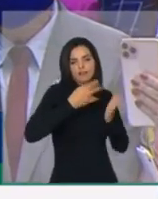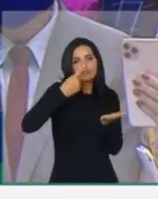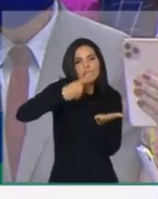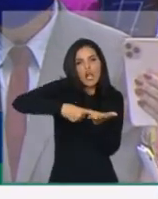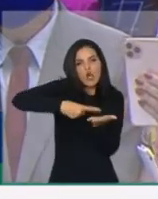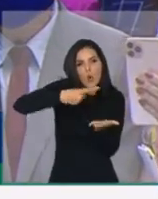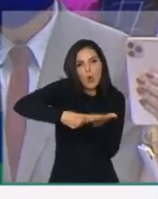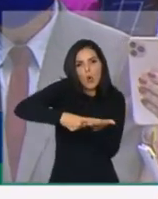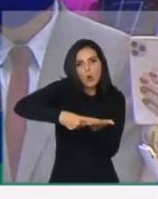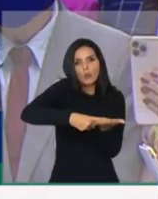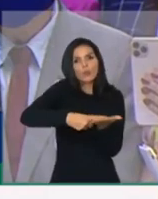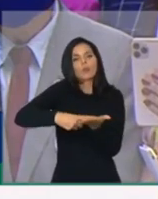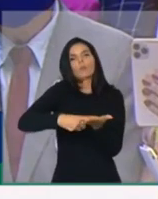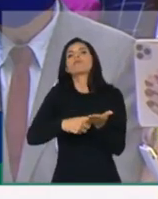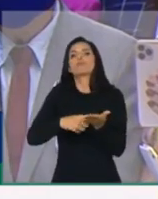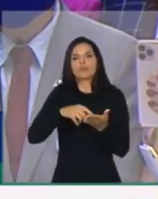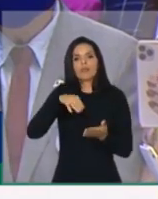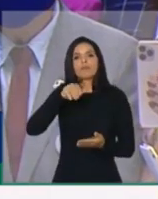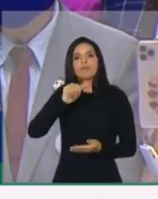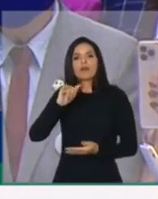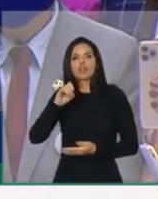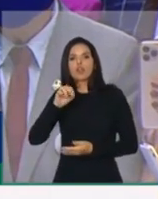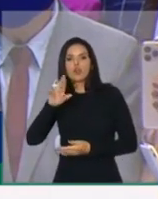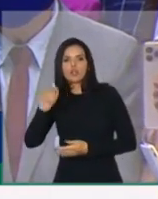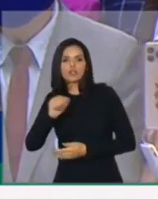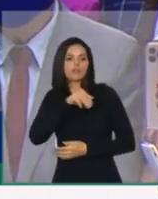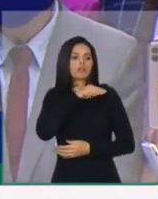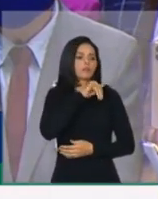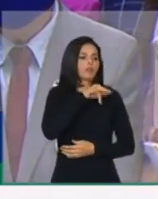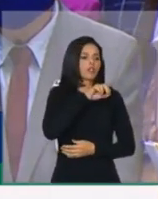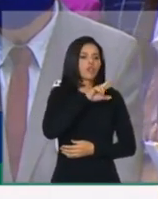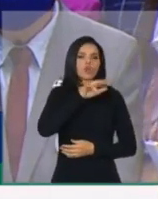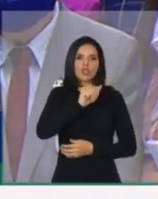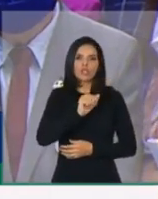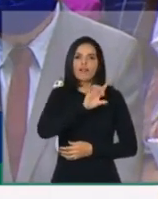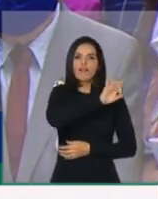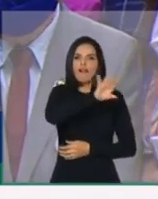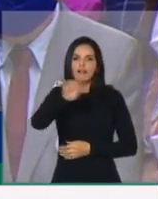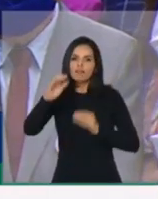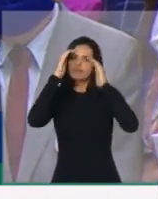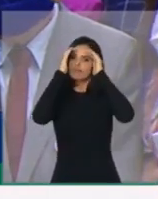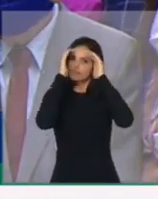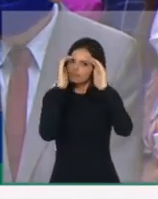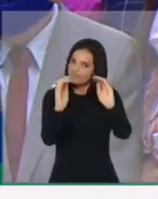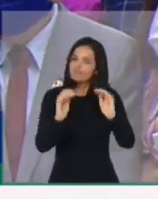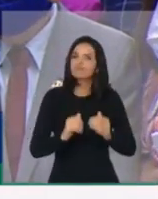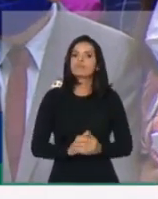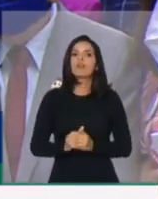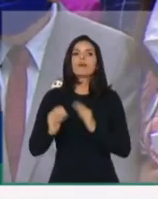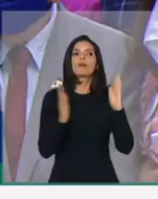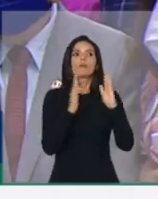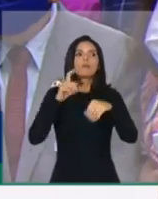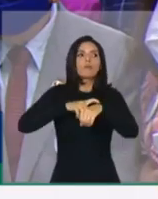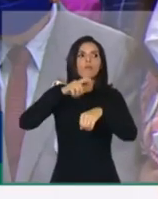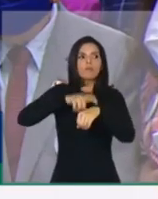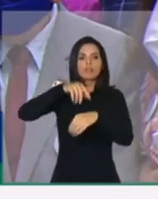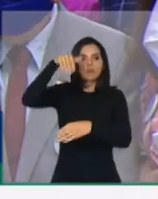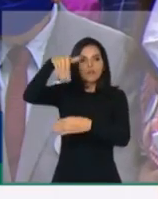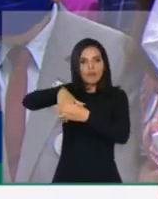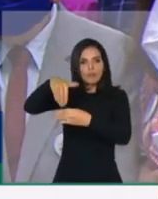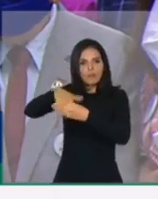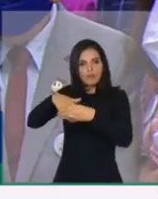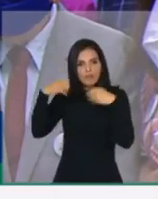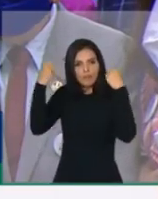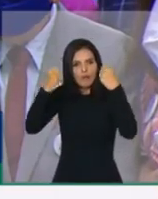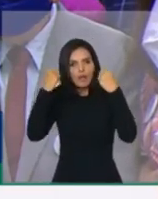o respeito aos ritos, à maioria, à minoria e a cada um. Durante a campanha, disse inúmeras vezes